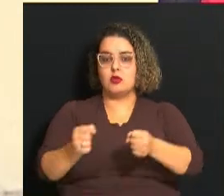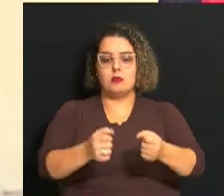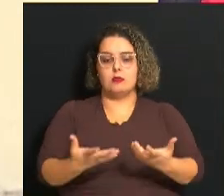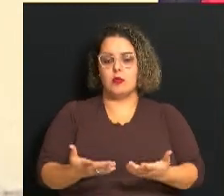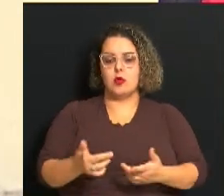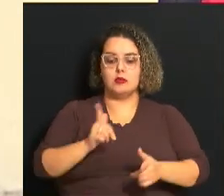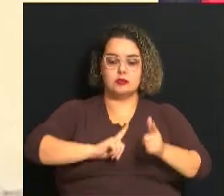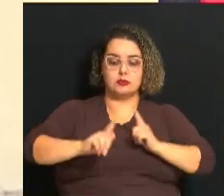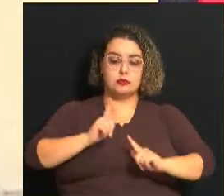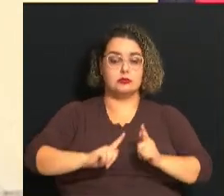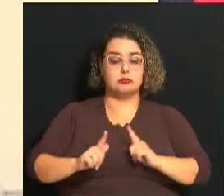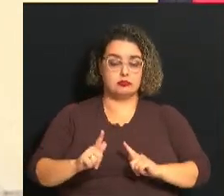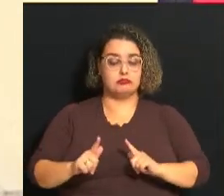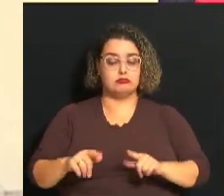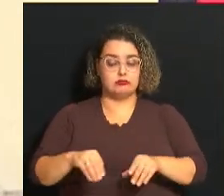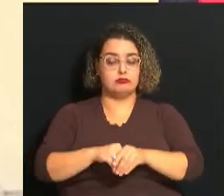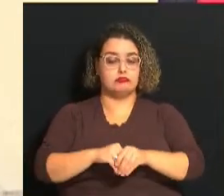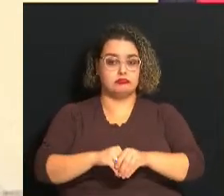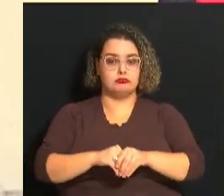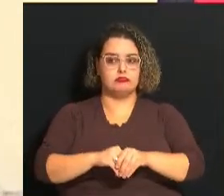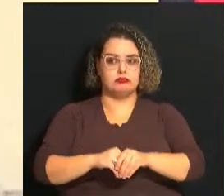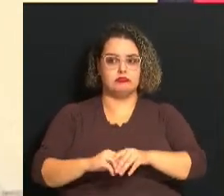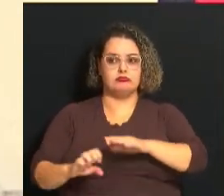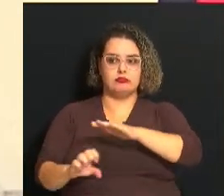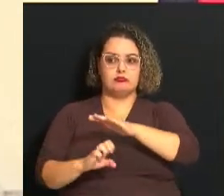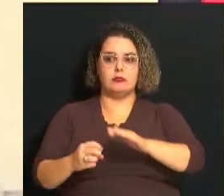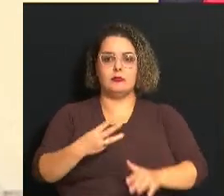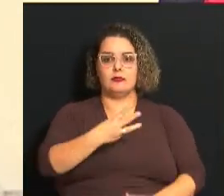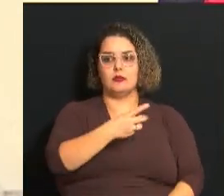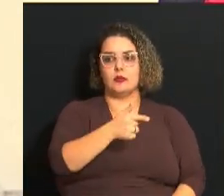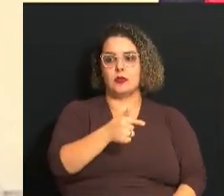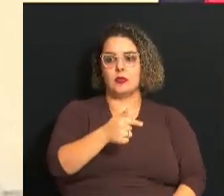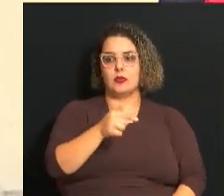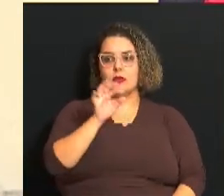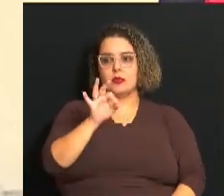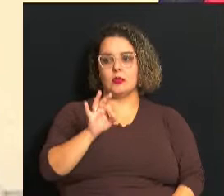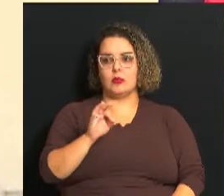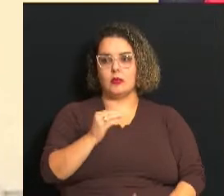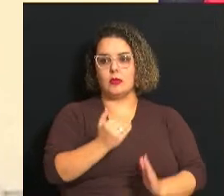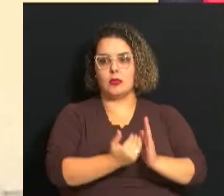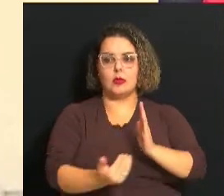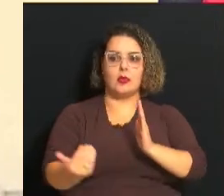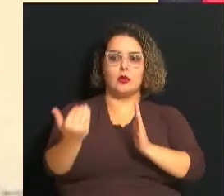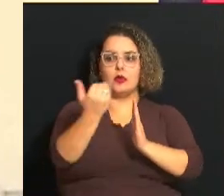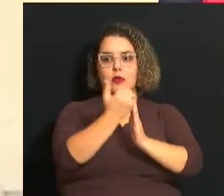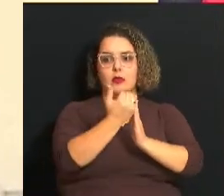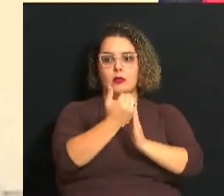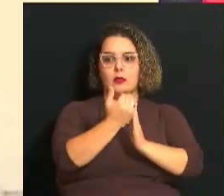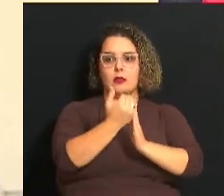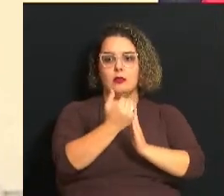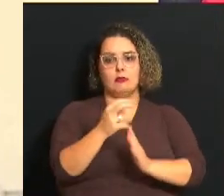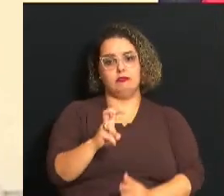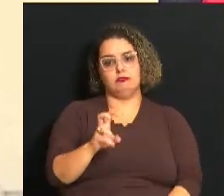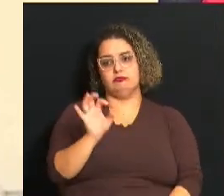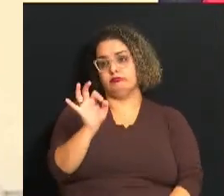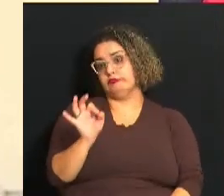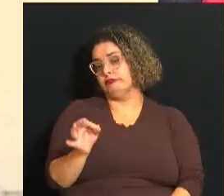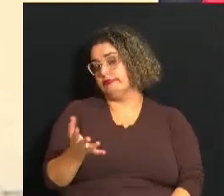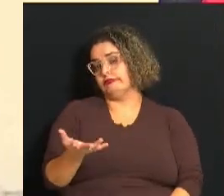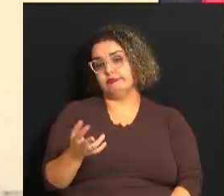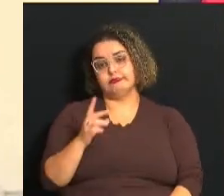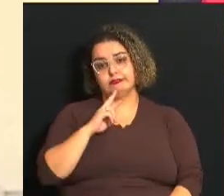gestor da empresa e 37 por cento procurar um superior hierárquico para denunciar o assédio é apenas cinco por cento dos casos